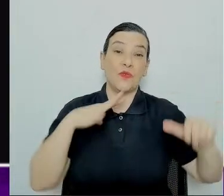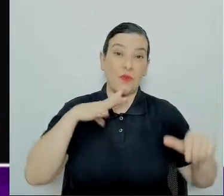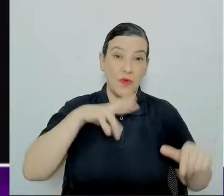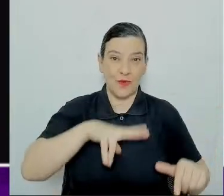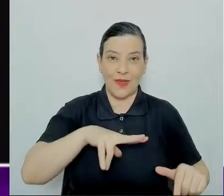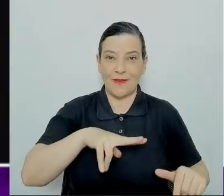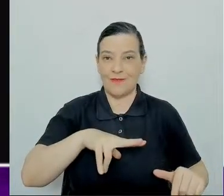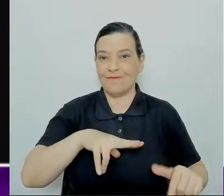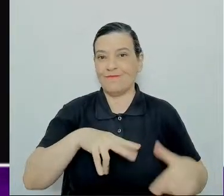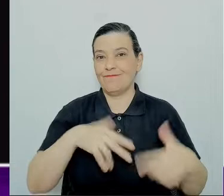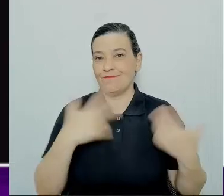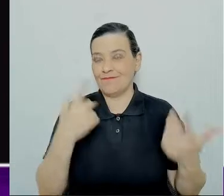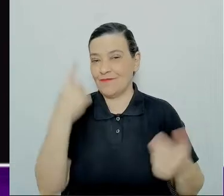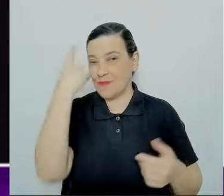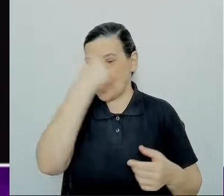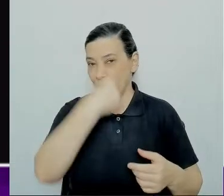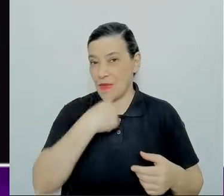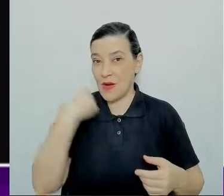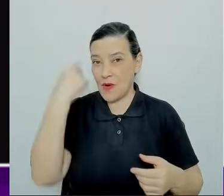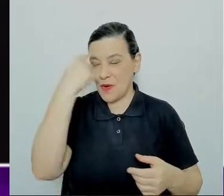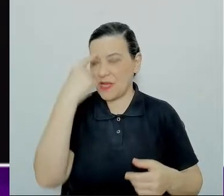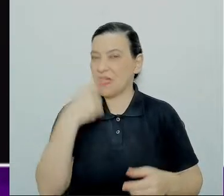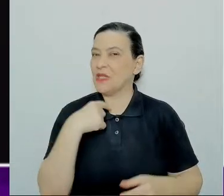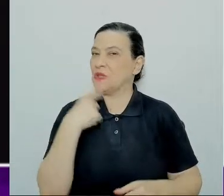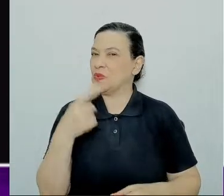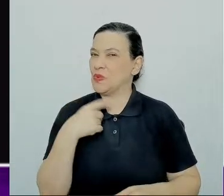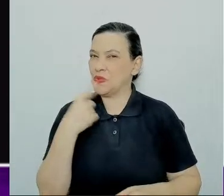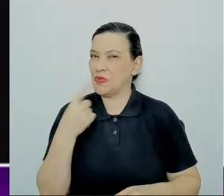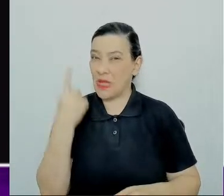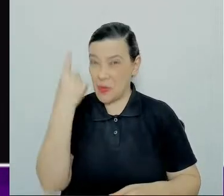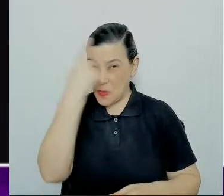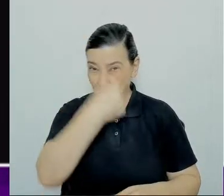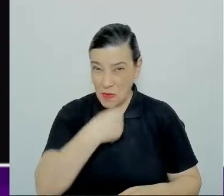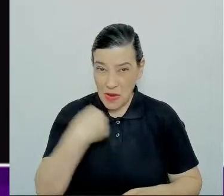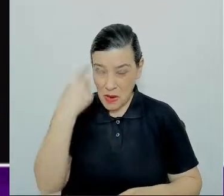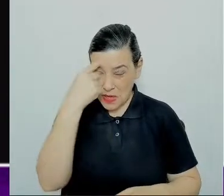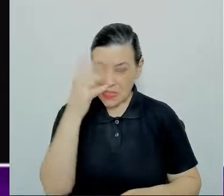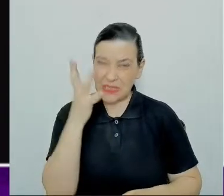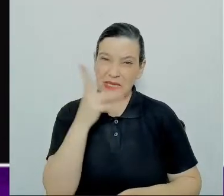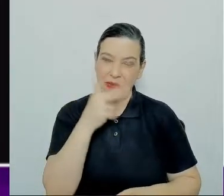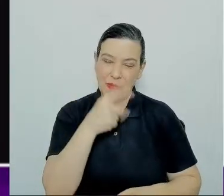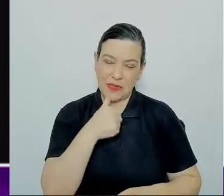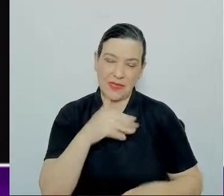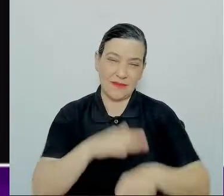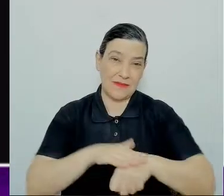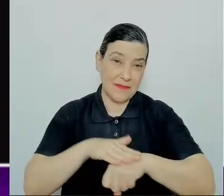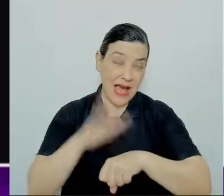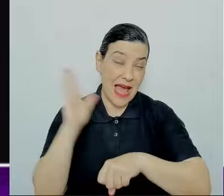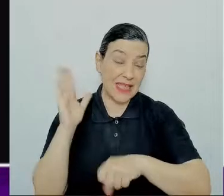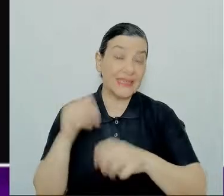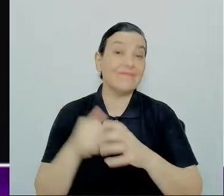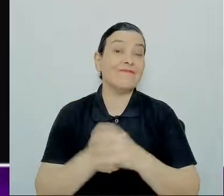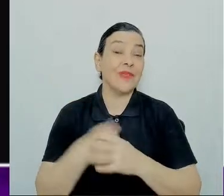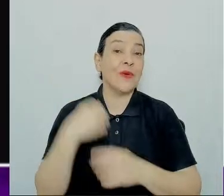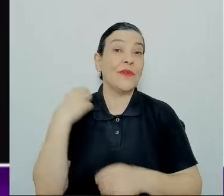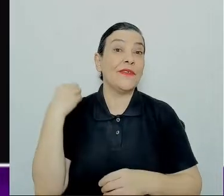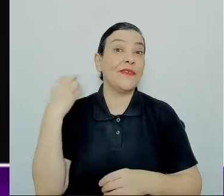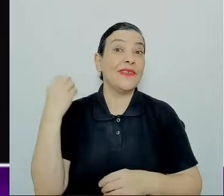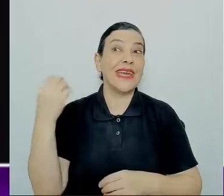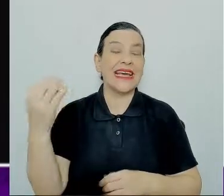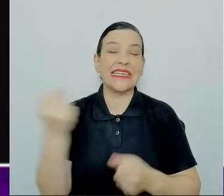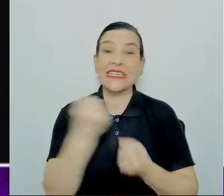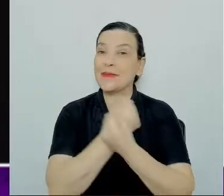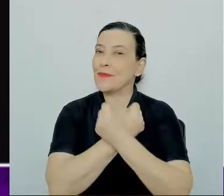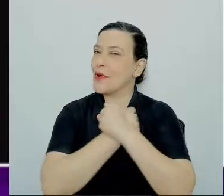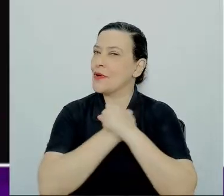em 1 hora. Eu não levo 1 hora para chegar em Portugal, vou levar muito mais do que isso. Ou seja, essa viagem impossível diz